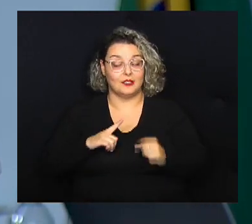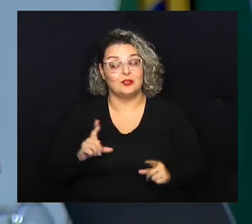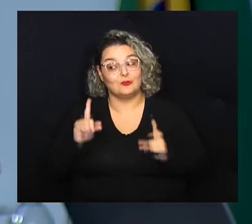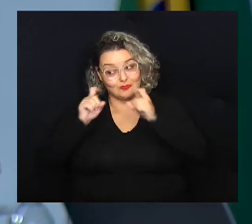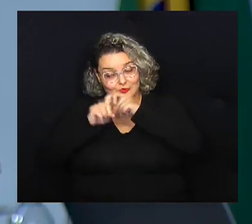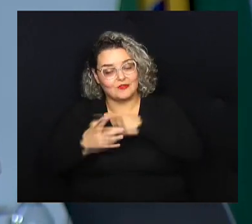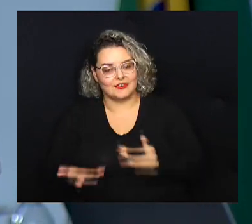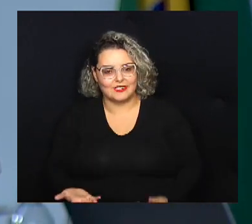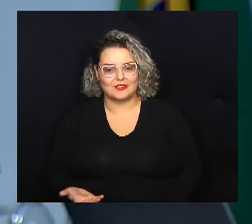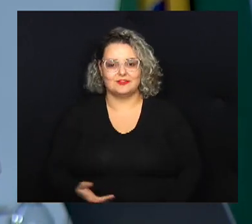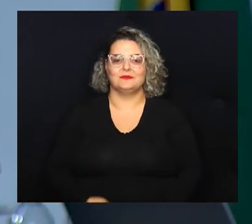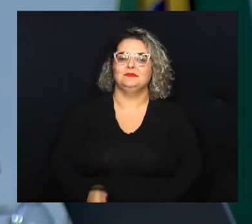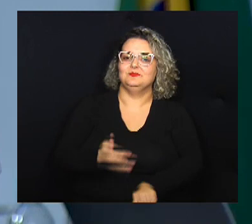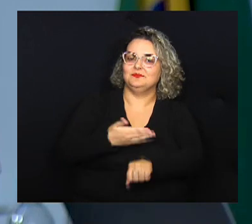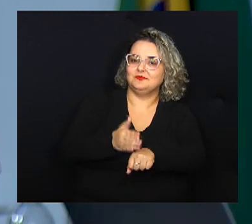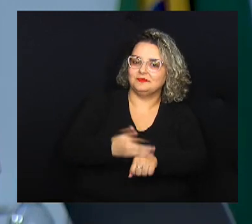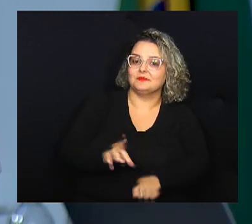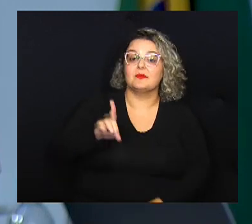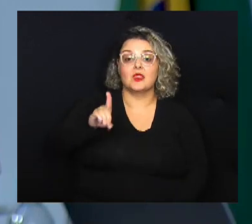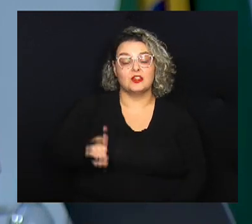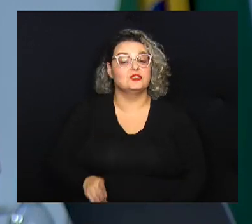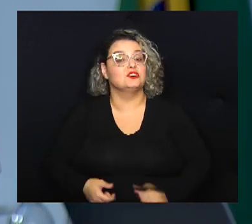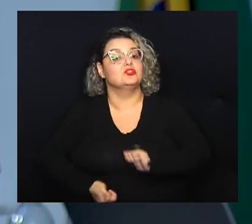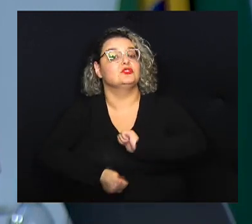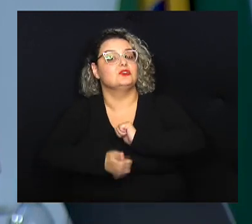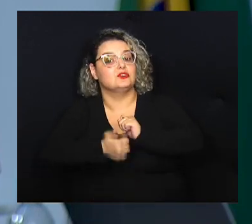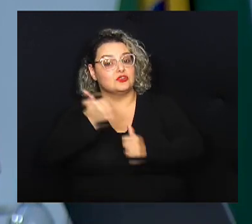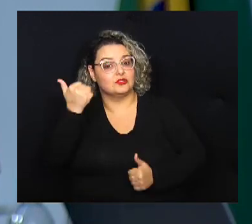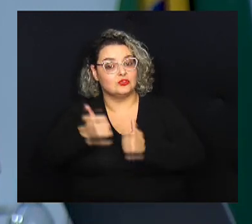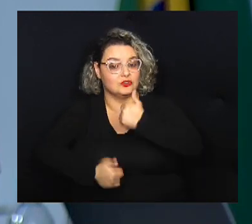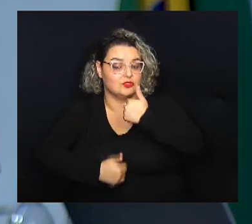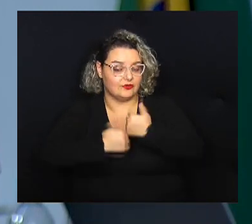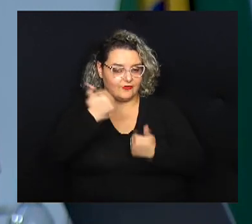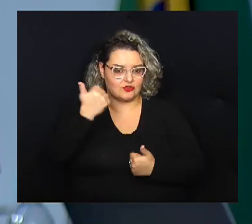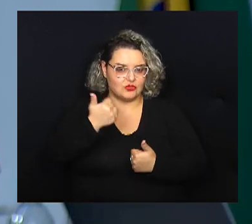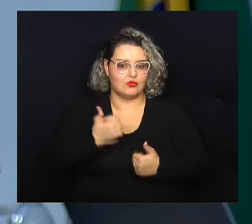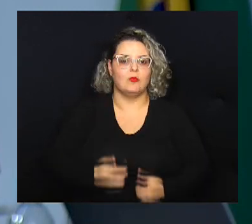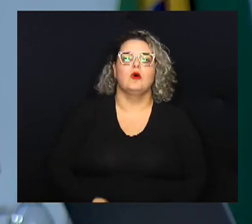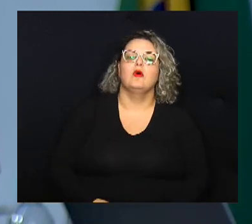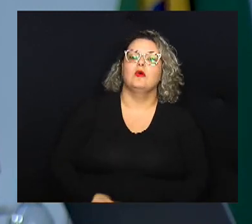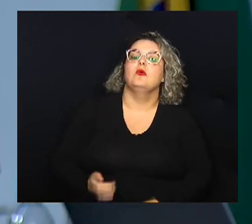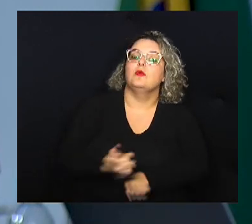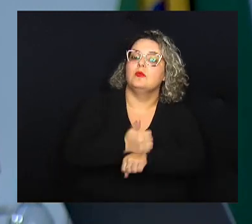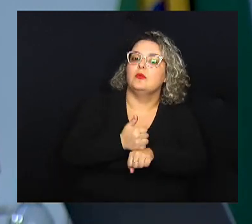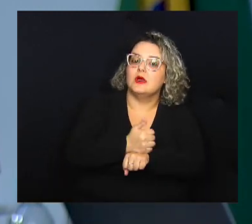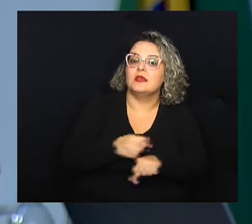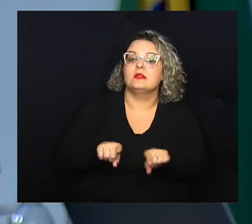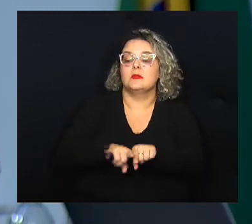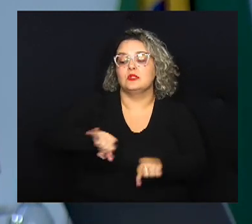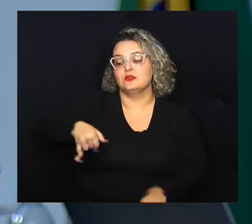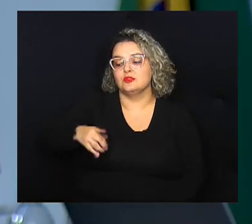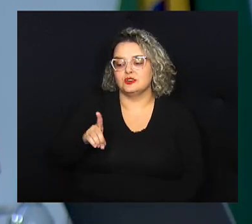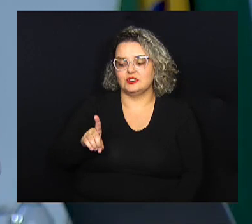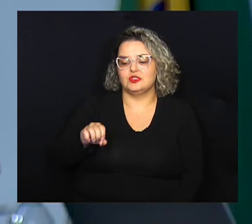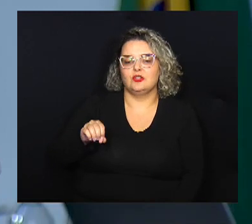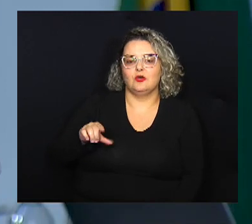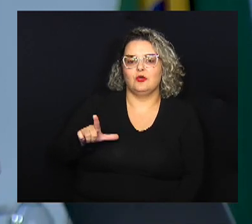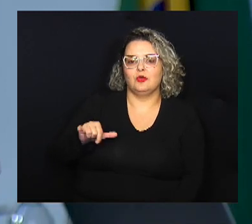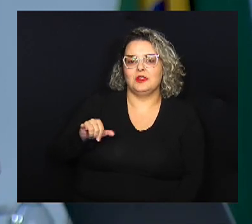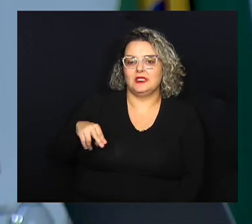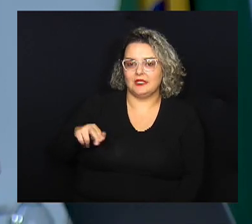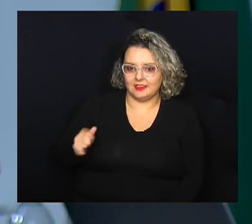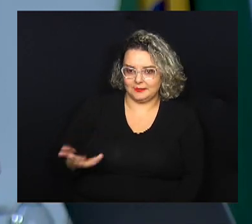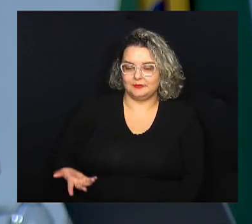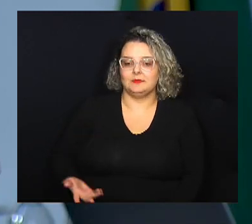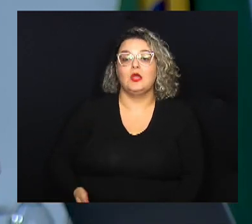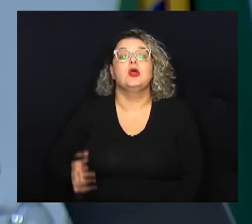a exercer o cargo de diretor de futebol profissional e diretor administrativo do Jardim Olina, onde